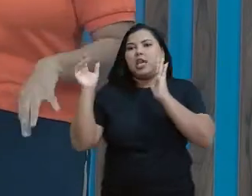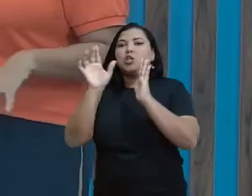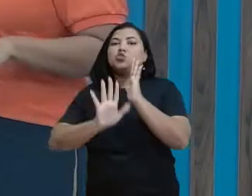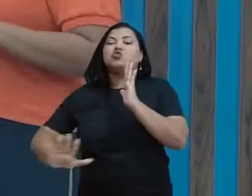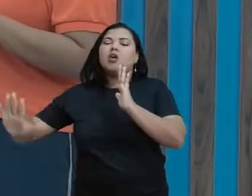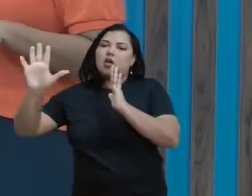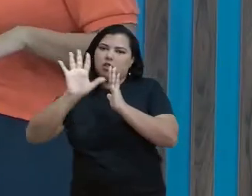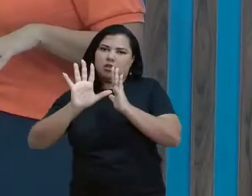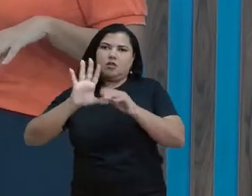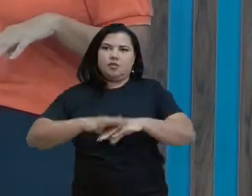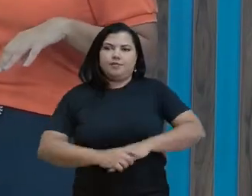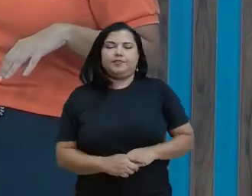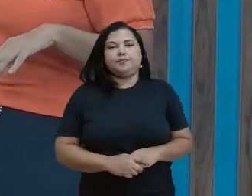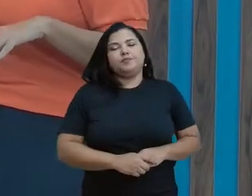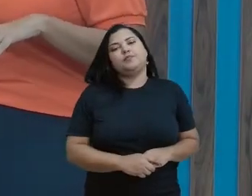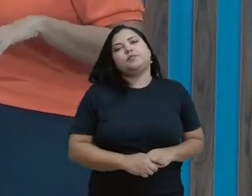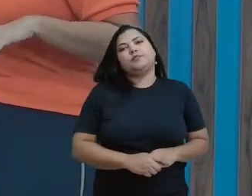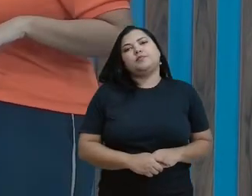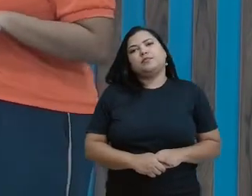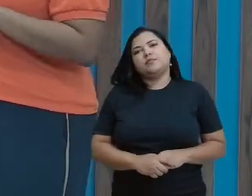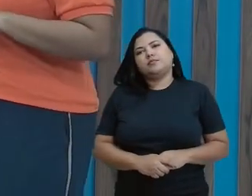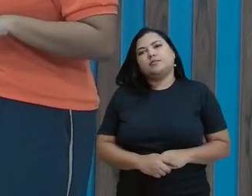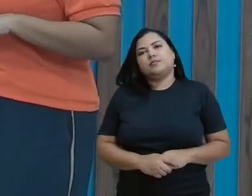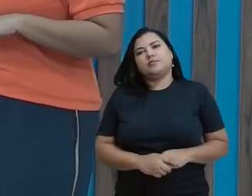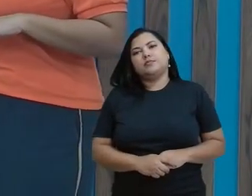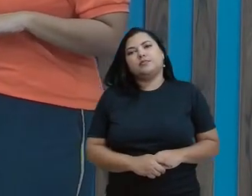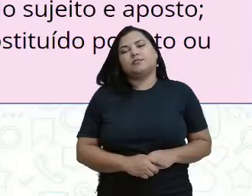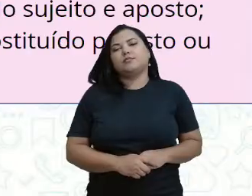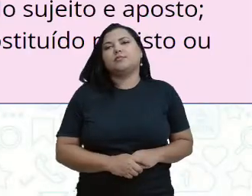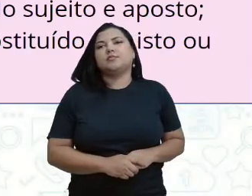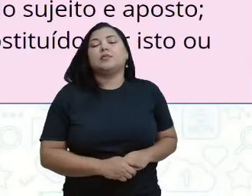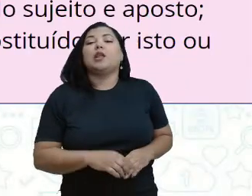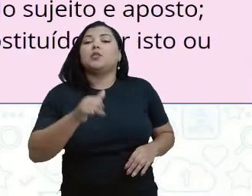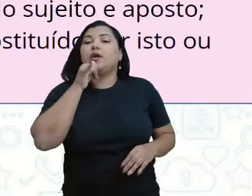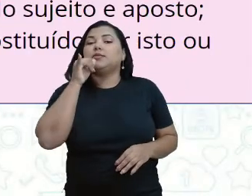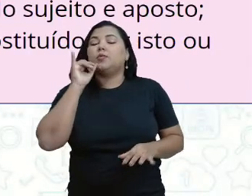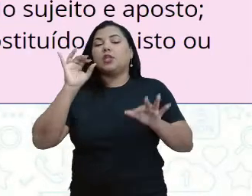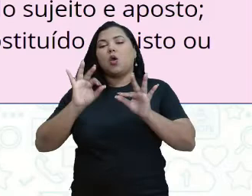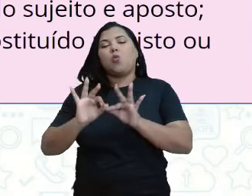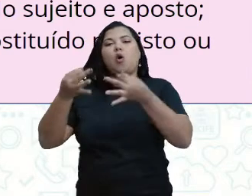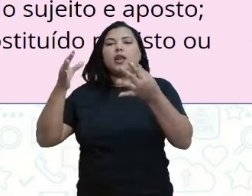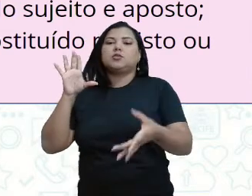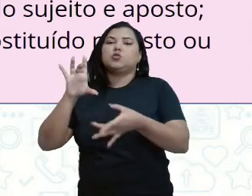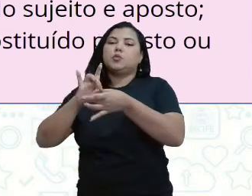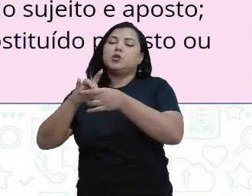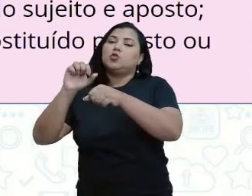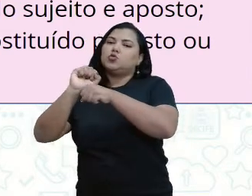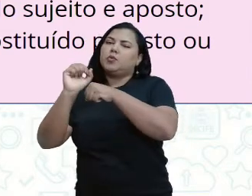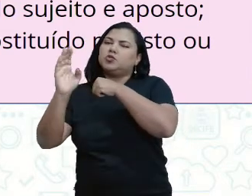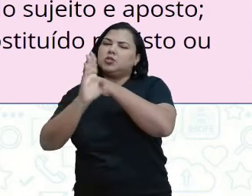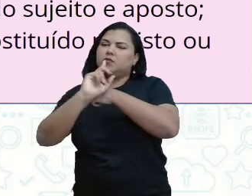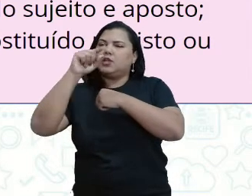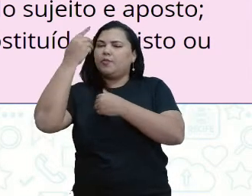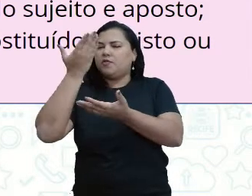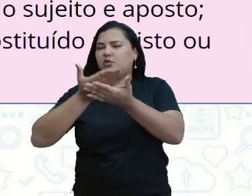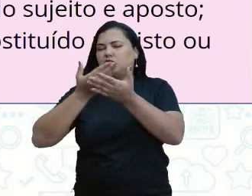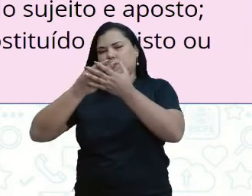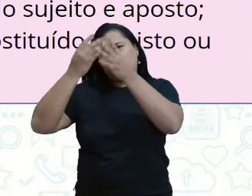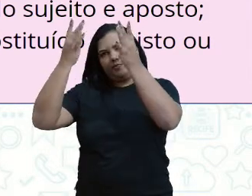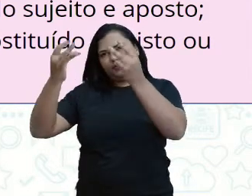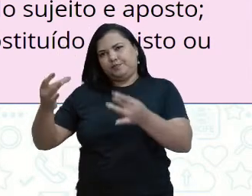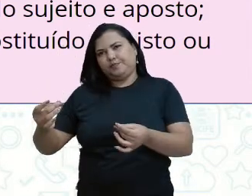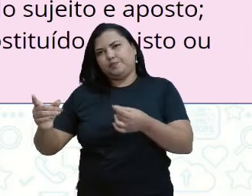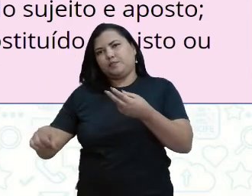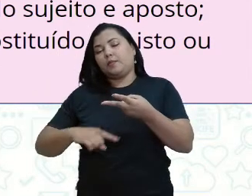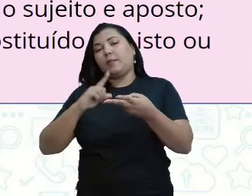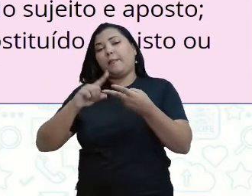inteira. Introduz uma oração subordinada substantiva, e aí a gente vai trabalhar depois ela direitinho,